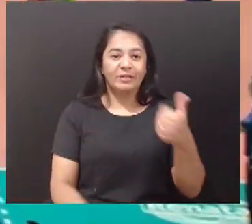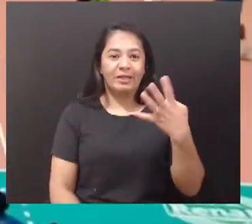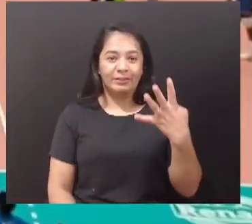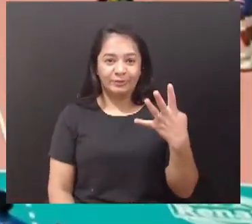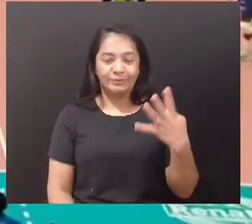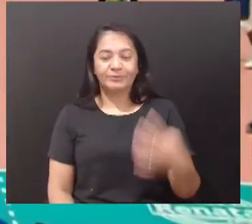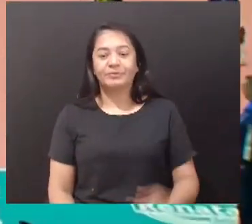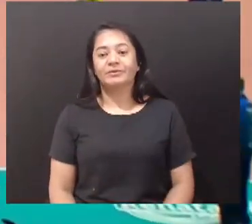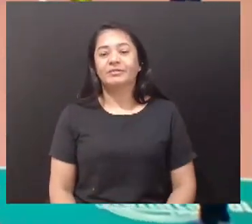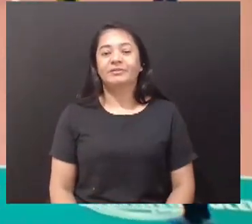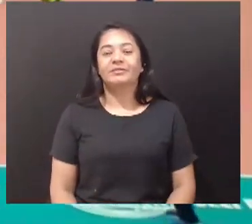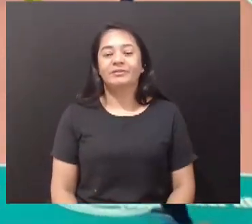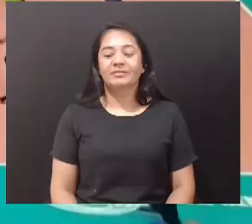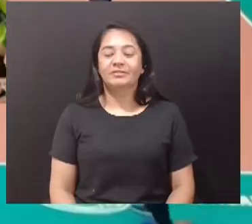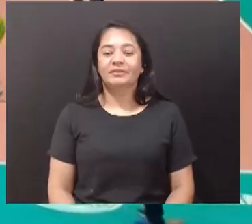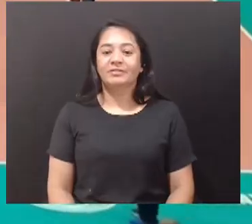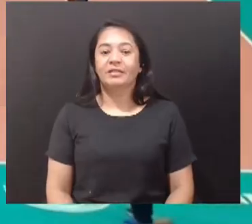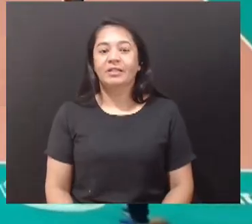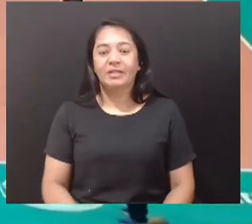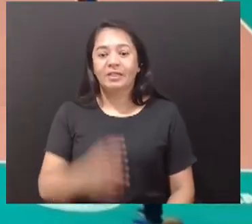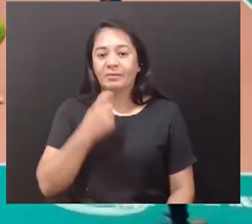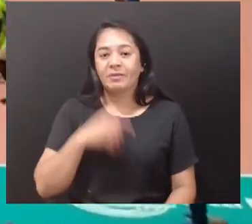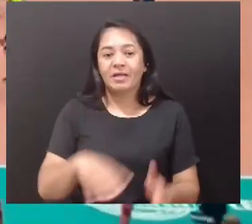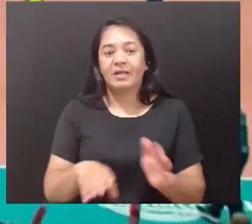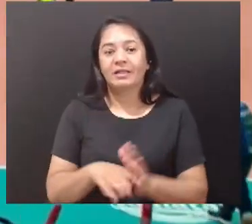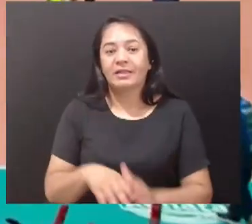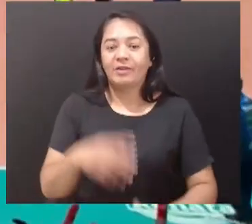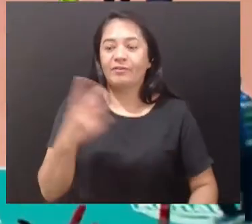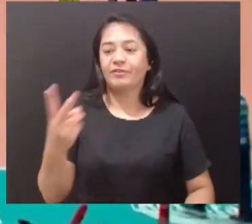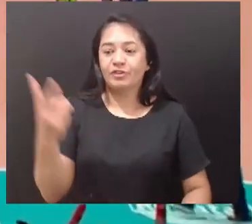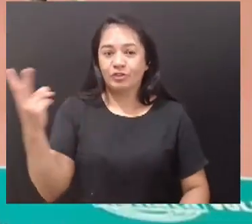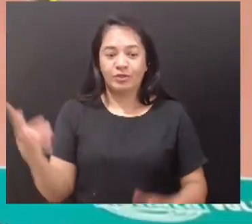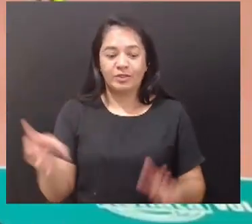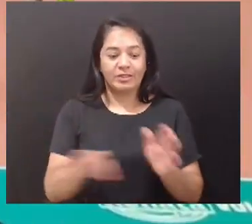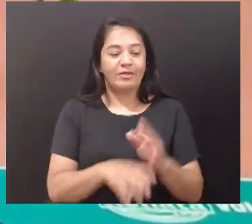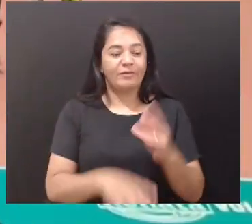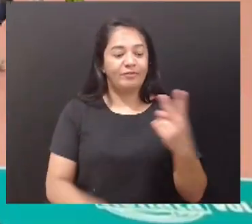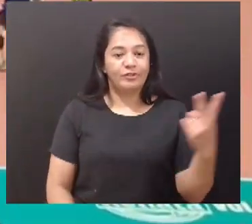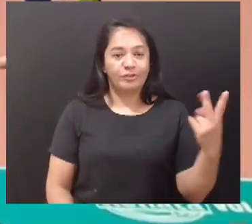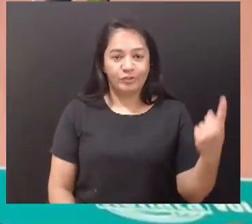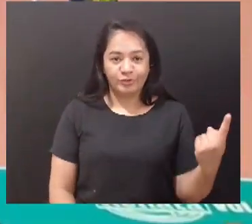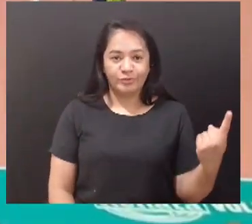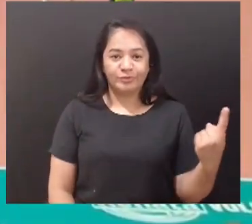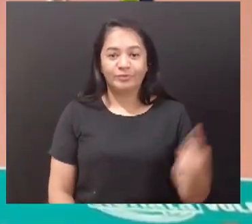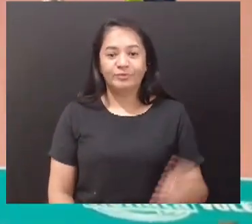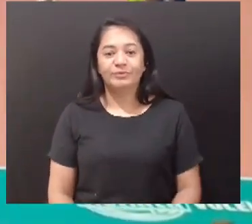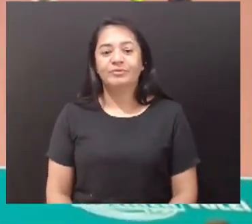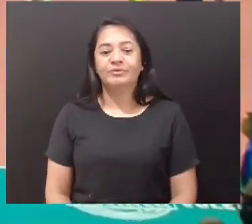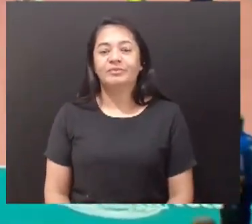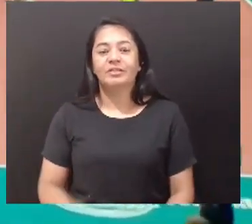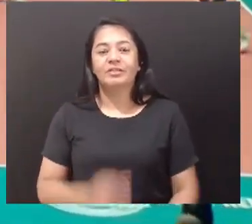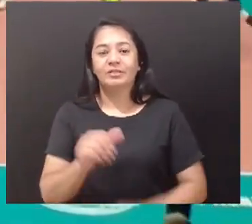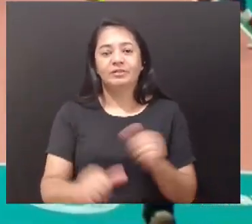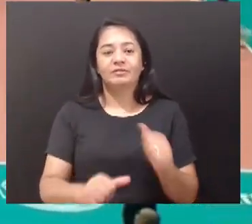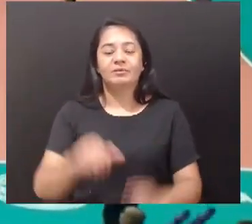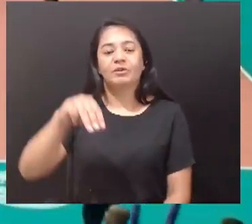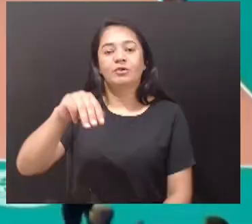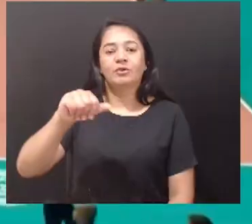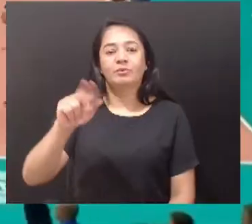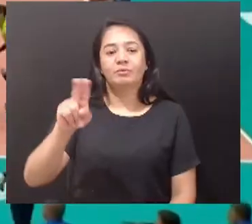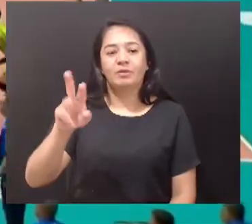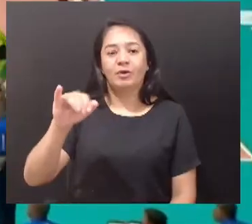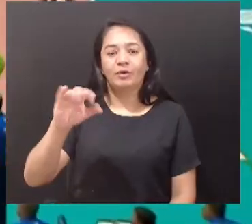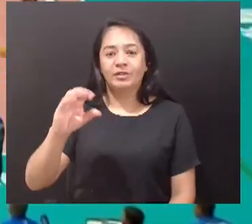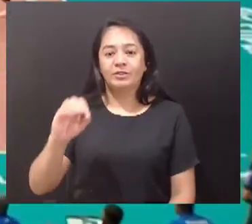ficou atrás até 22-21, quando empatou com o Judson e virou com Maurício Borges atacando na